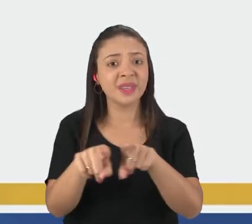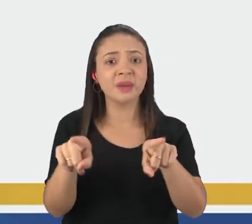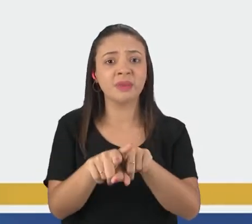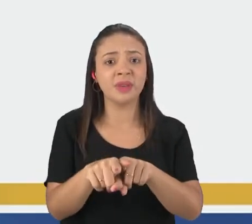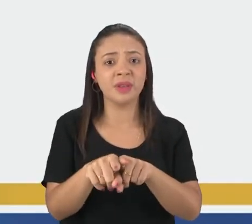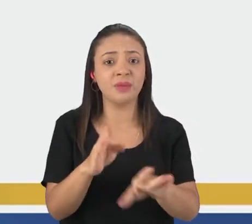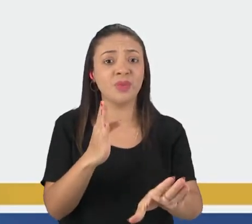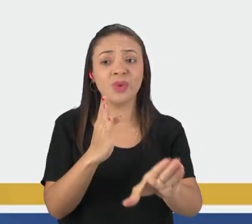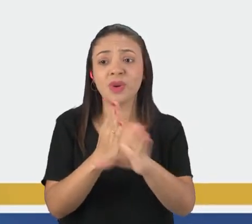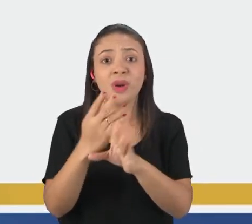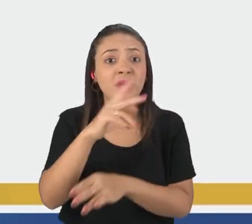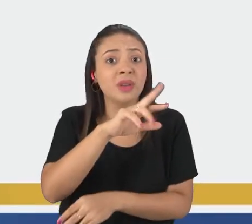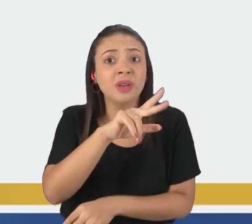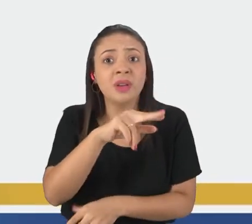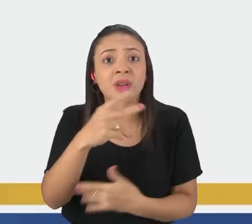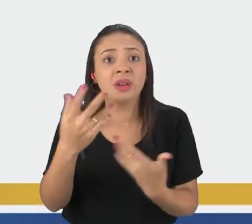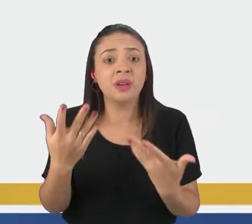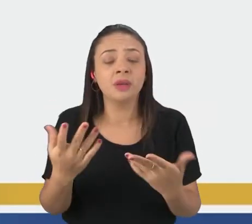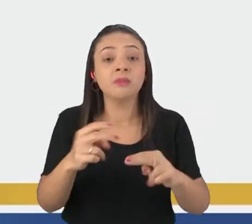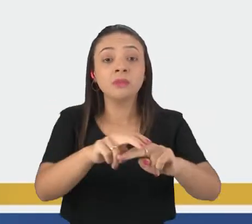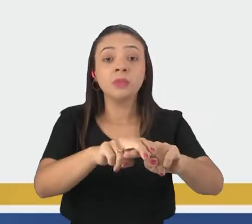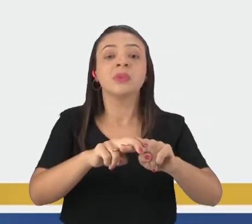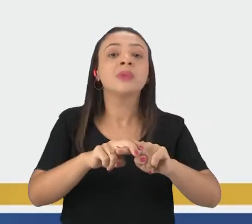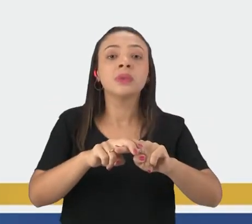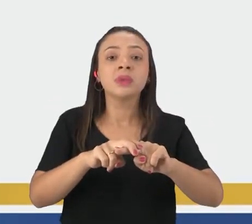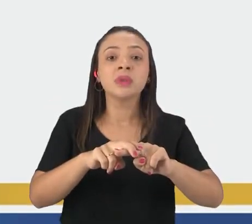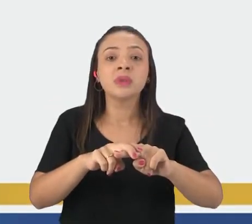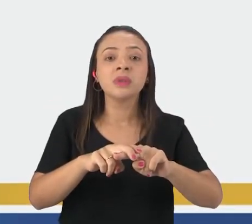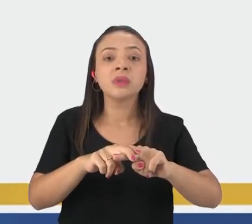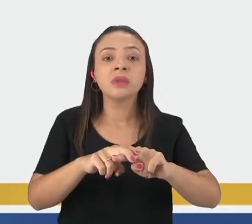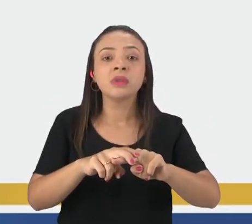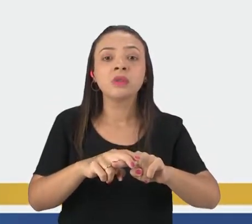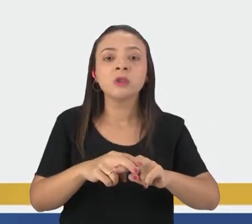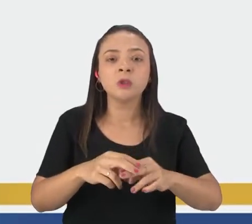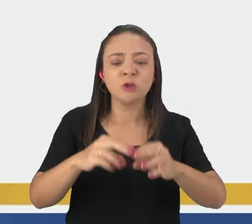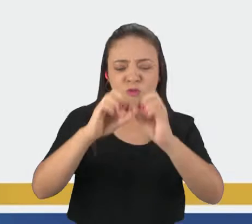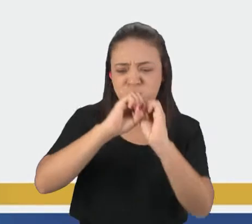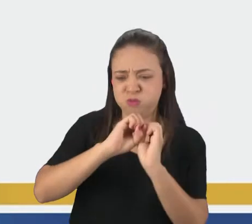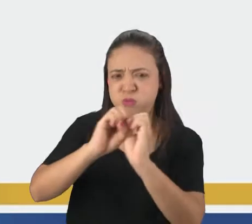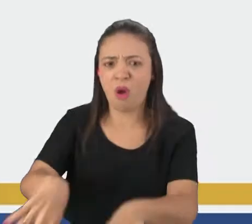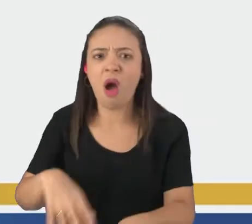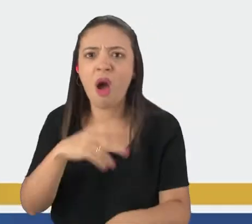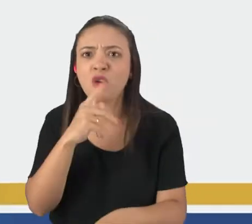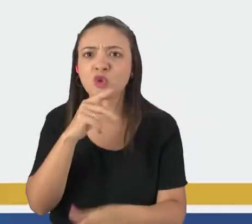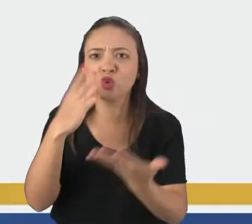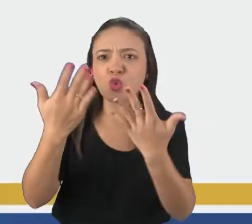de seus irmãos. E por isso, foi jogada no rio.